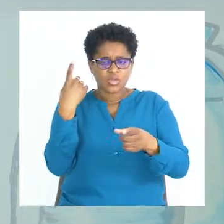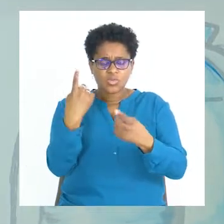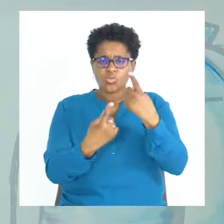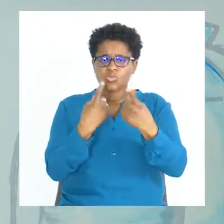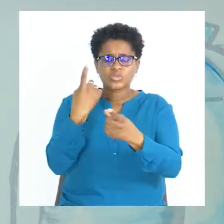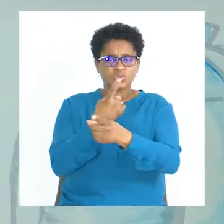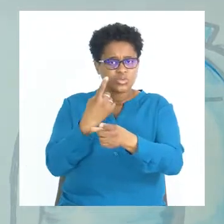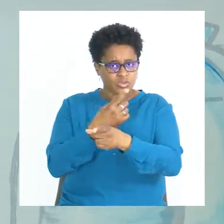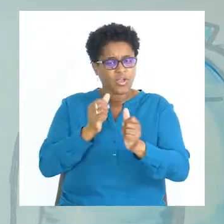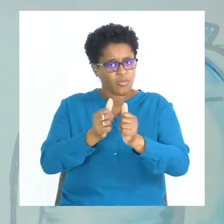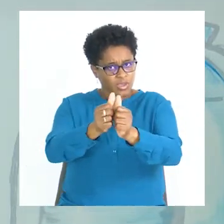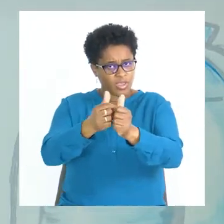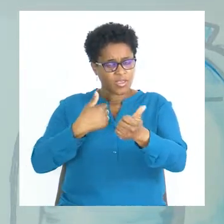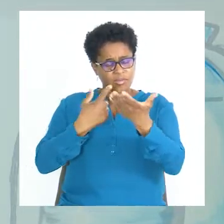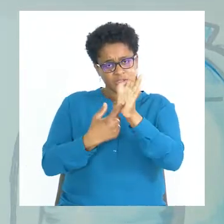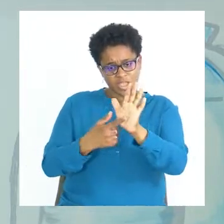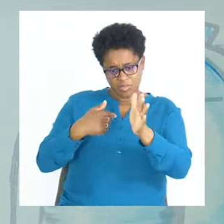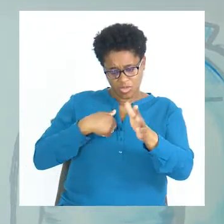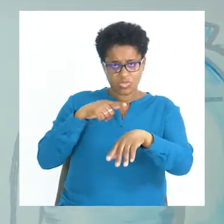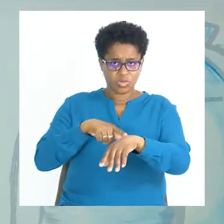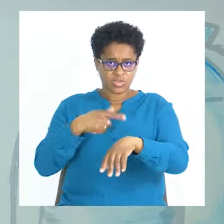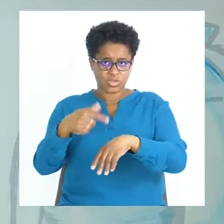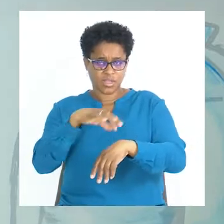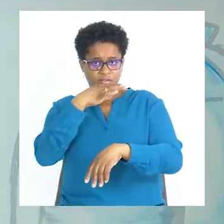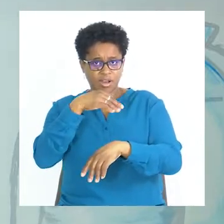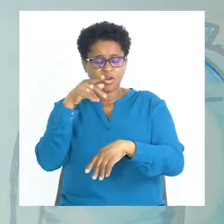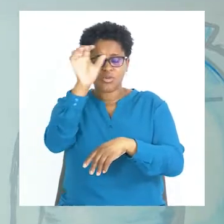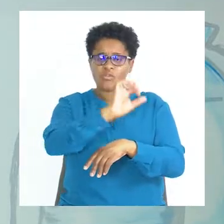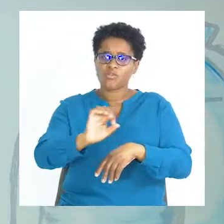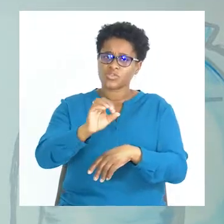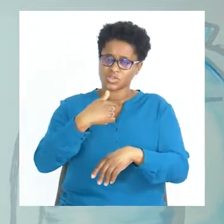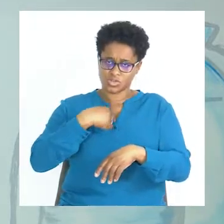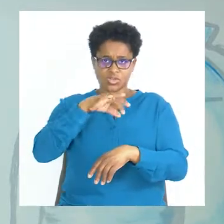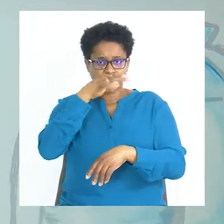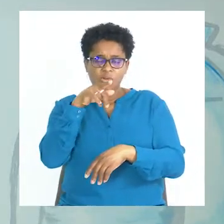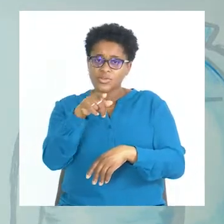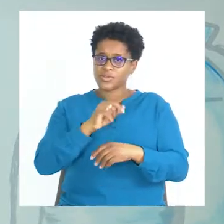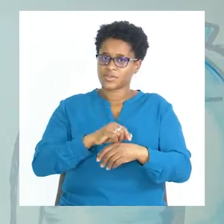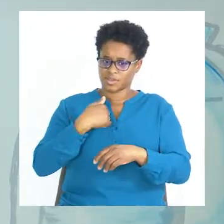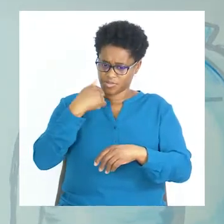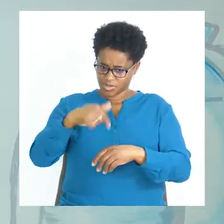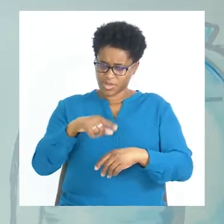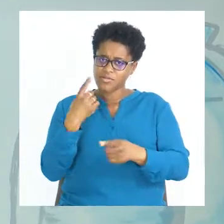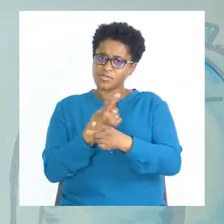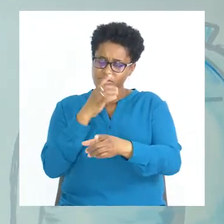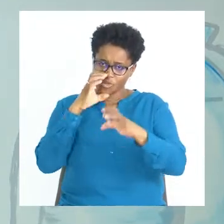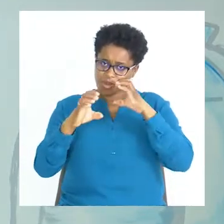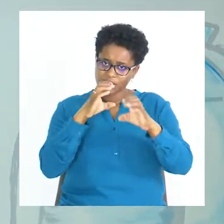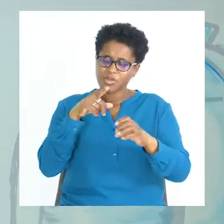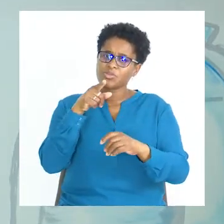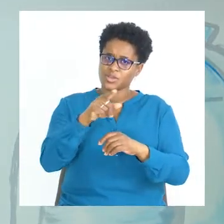acompanhando. Por exemplo, eu neste momento estou a falar convosco, ou estou a falar contigo. Eu tenho aqui um elemento de